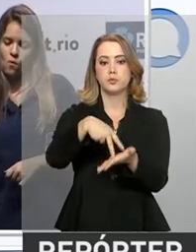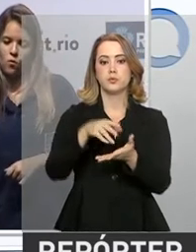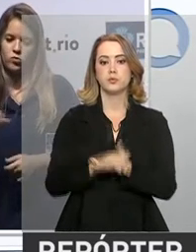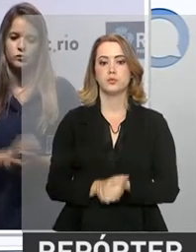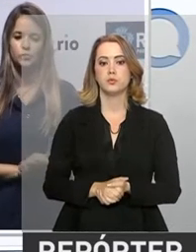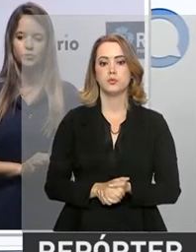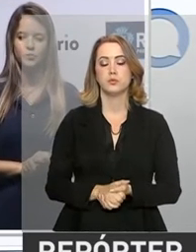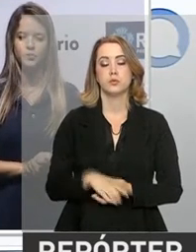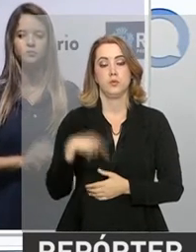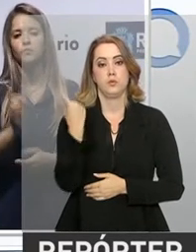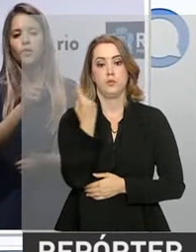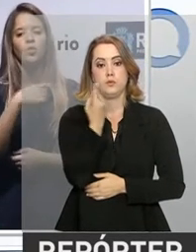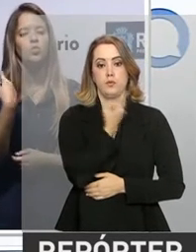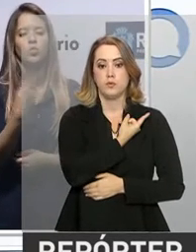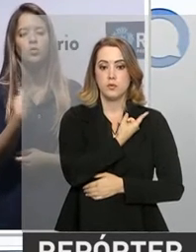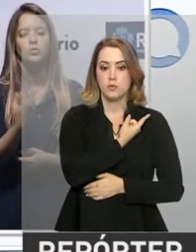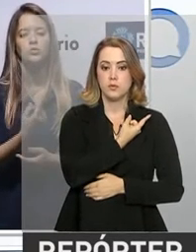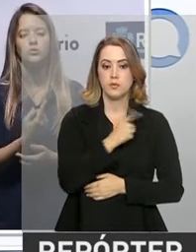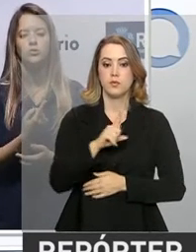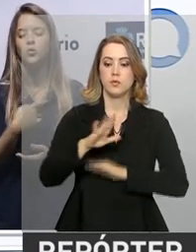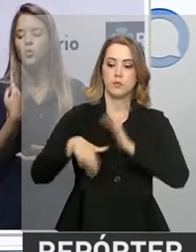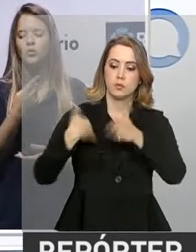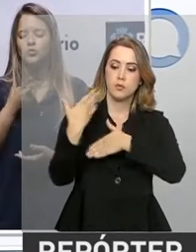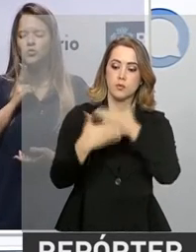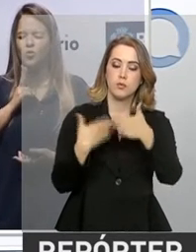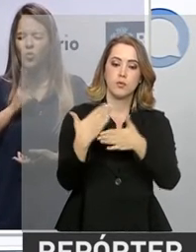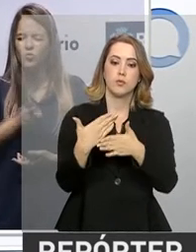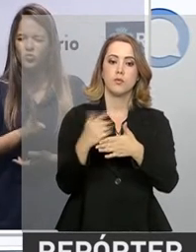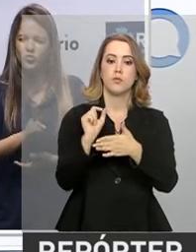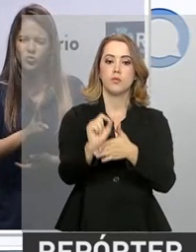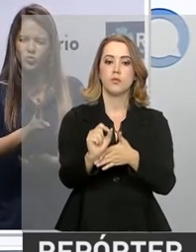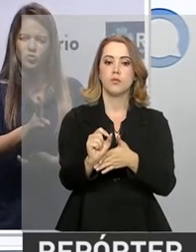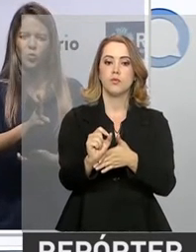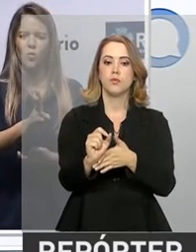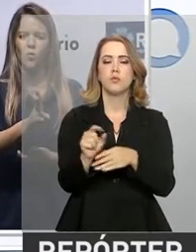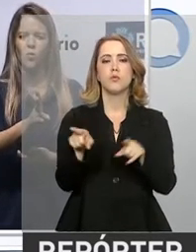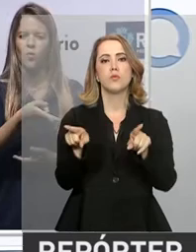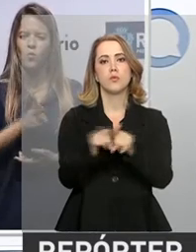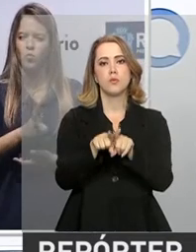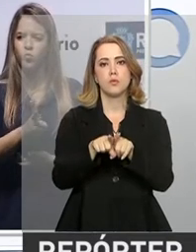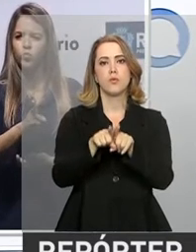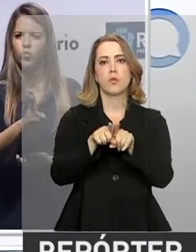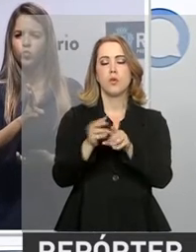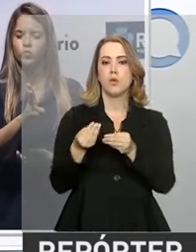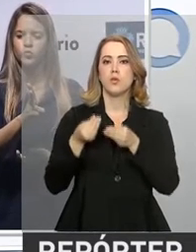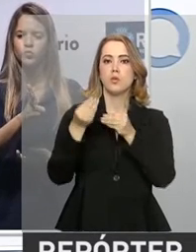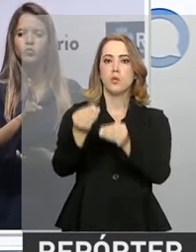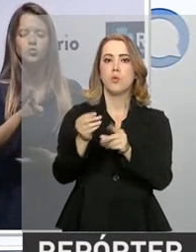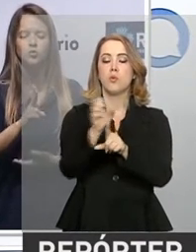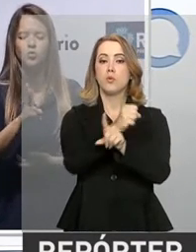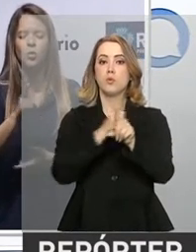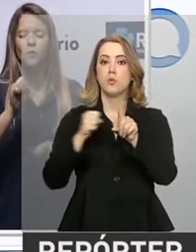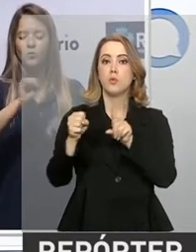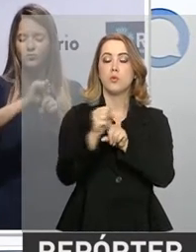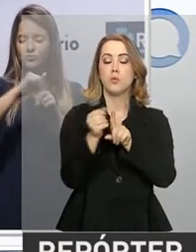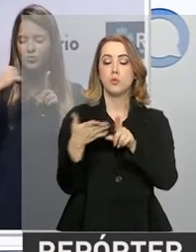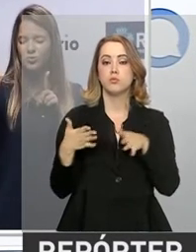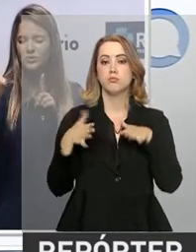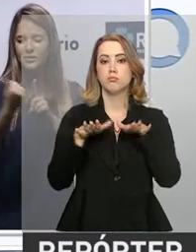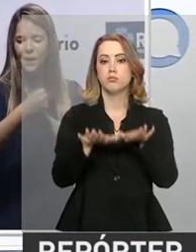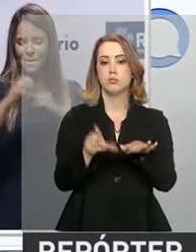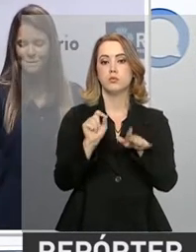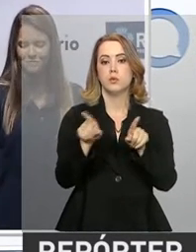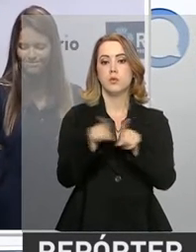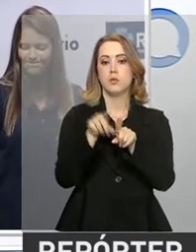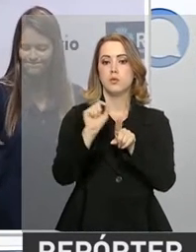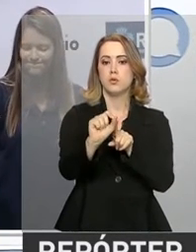bom e nós avançaremos com também com a destinação social bom